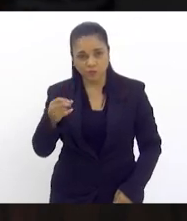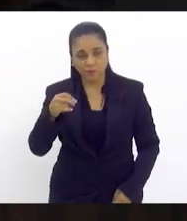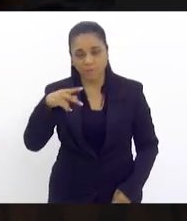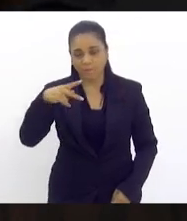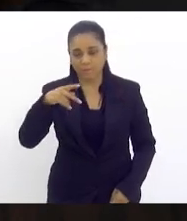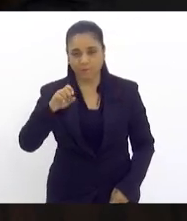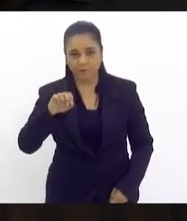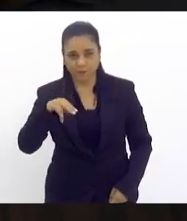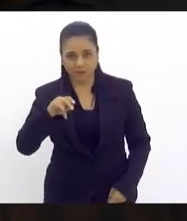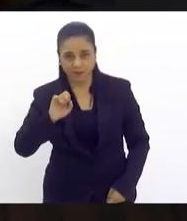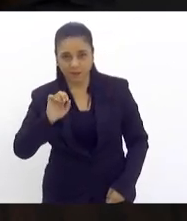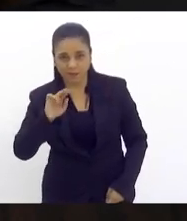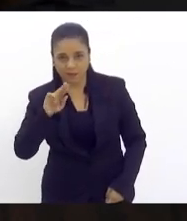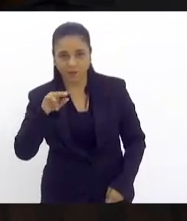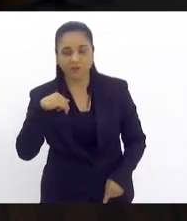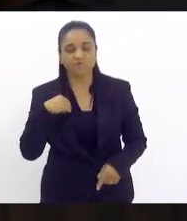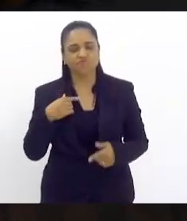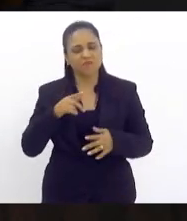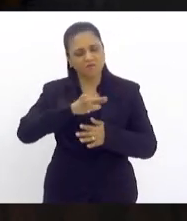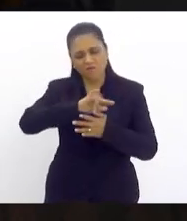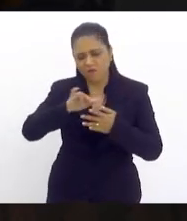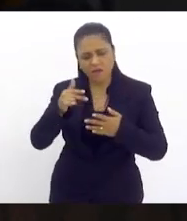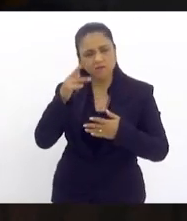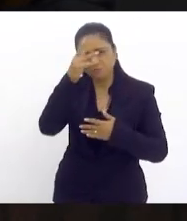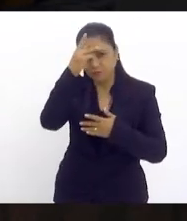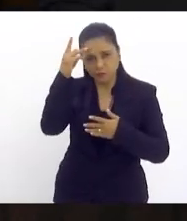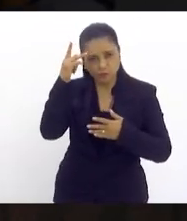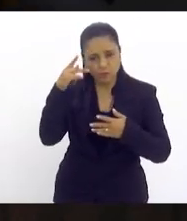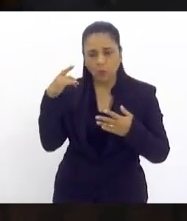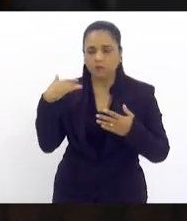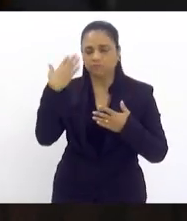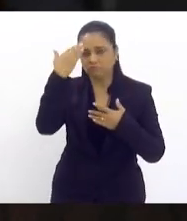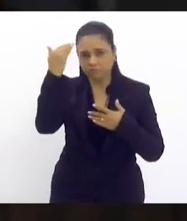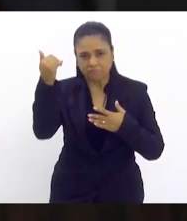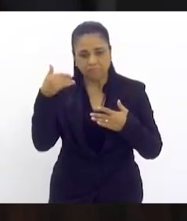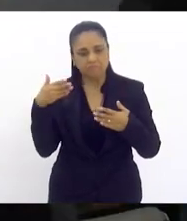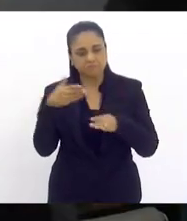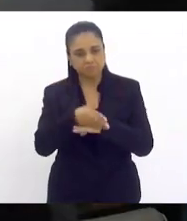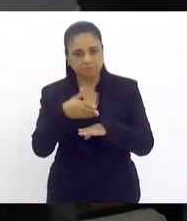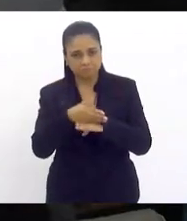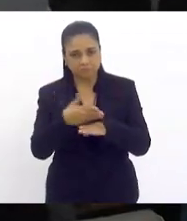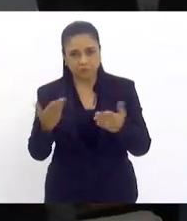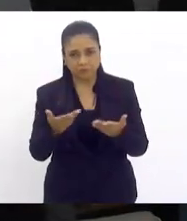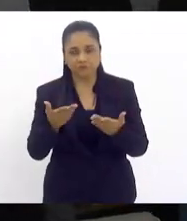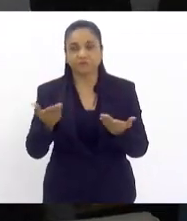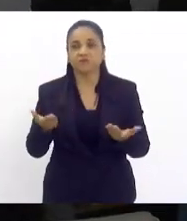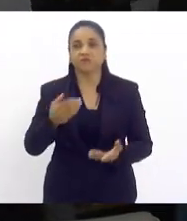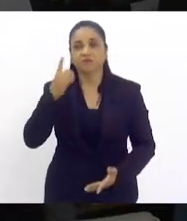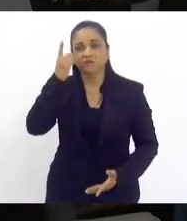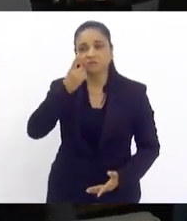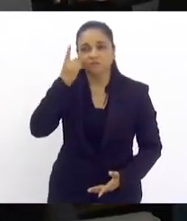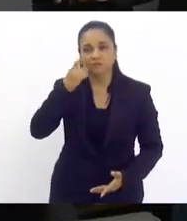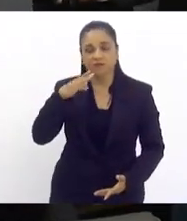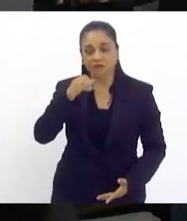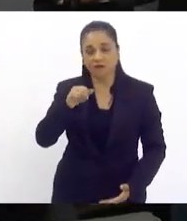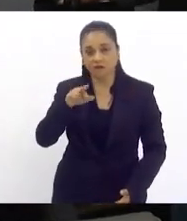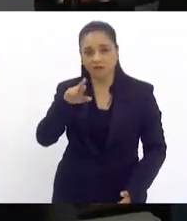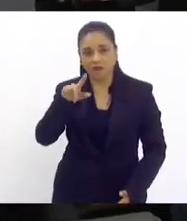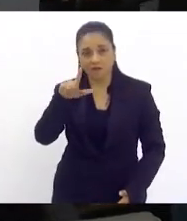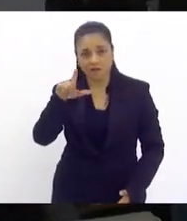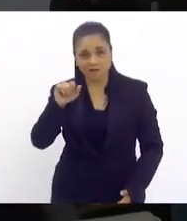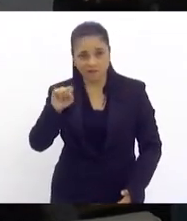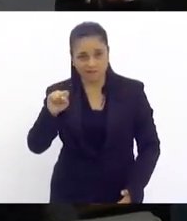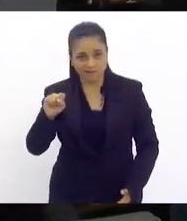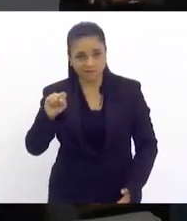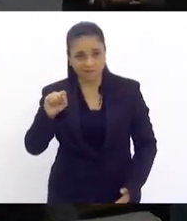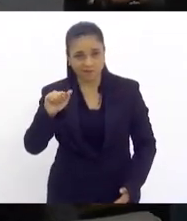autoridades presentes aí no plenário. Deputada Carla Machado, por favor. Senhor presidente, é só para registrar